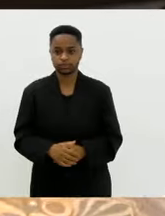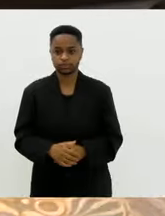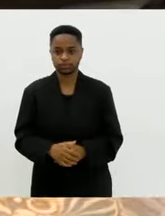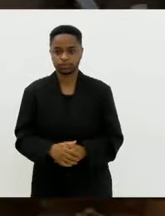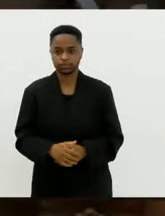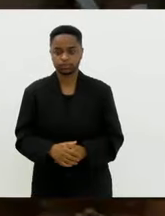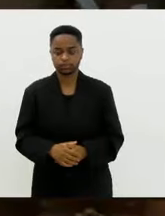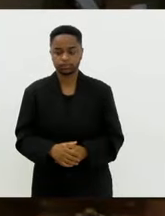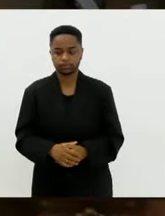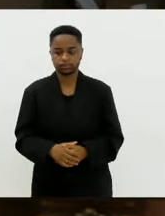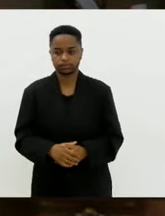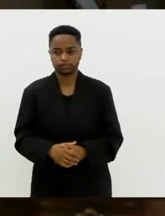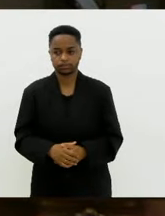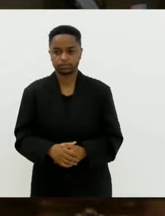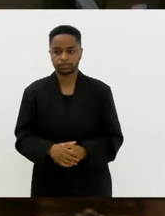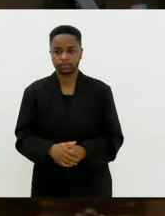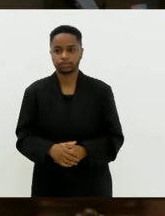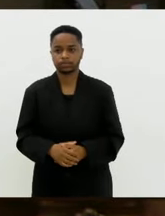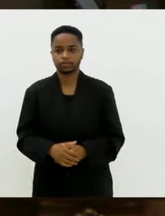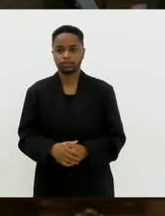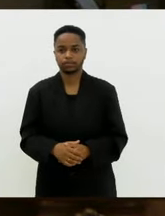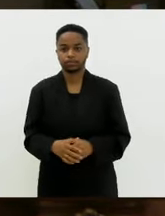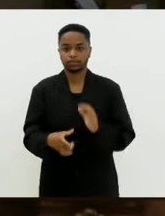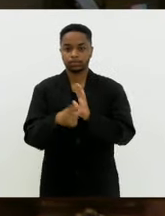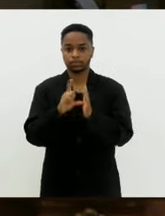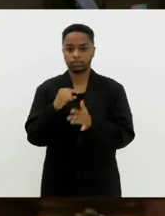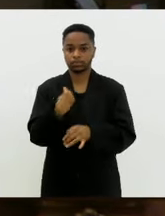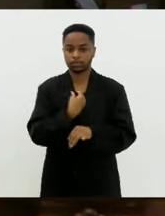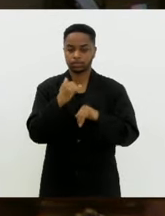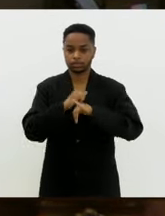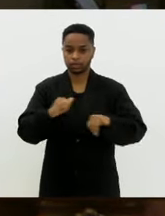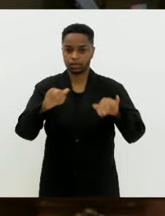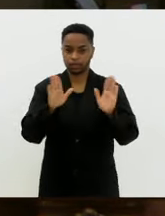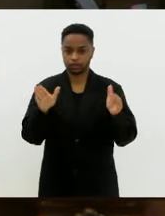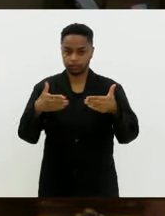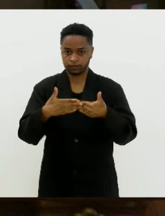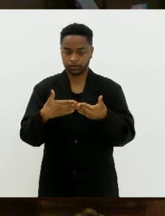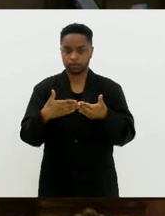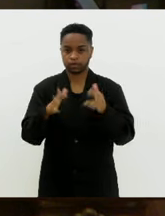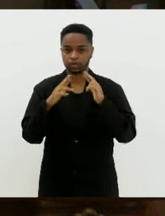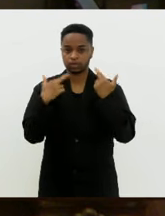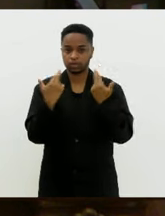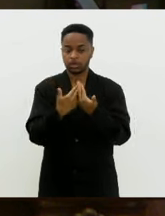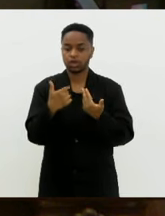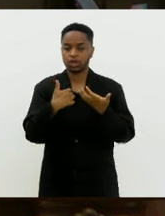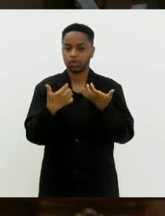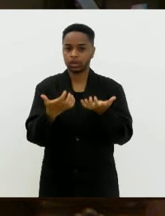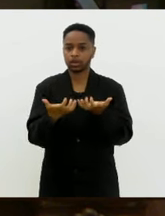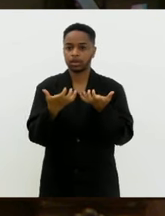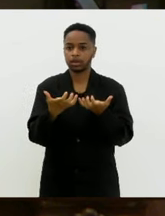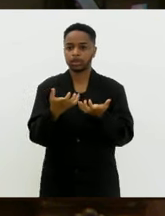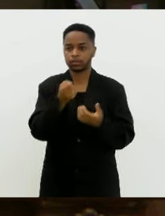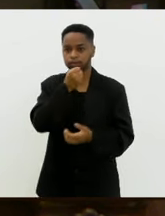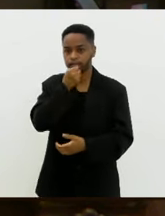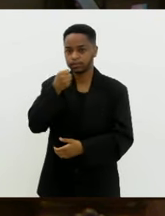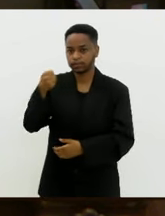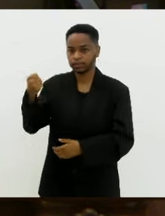Antes da gente declarar o encerramento, gostaria de passar a palavra para uma